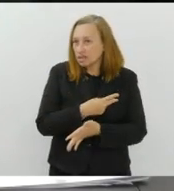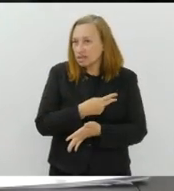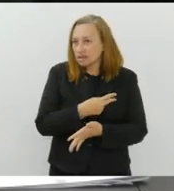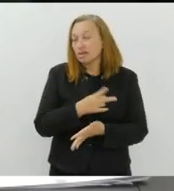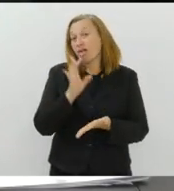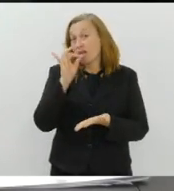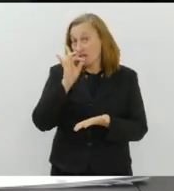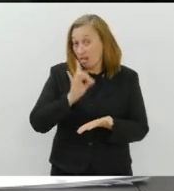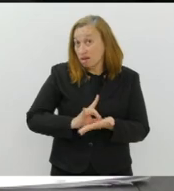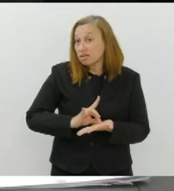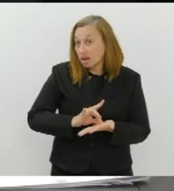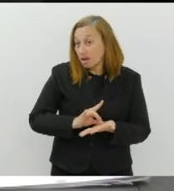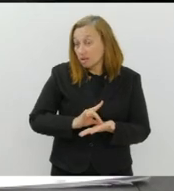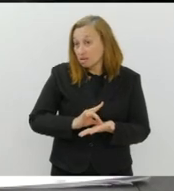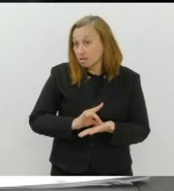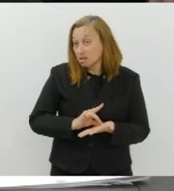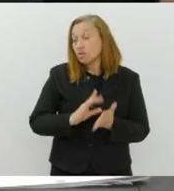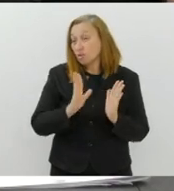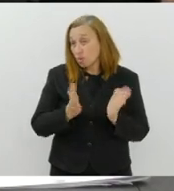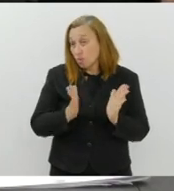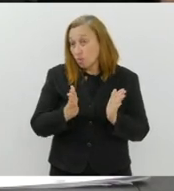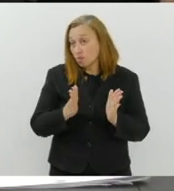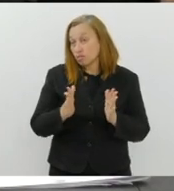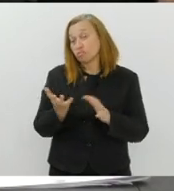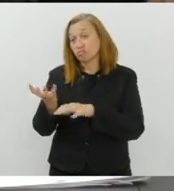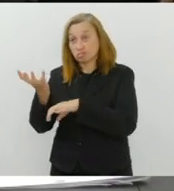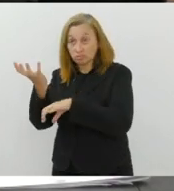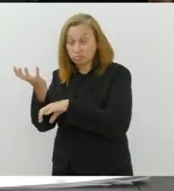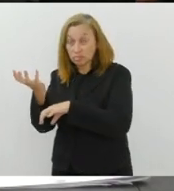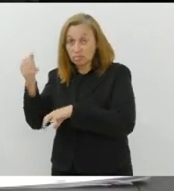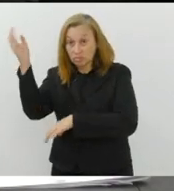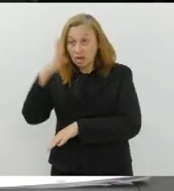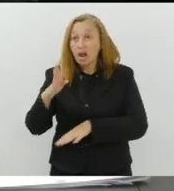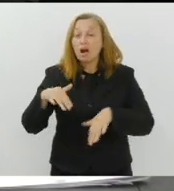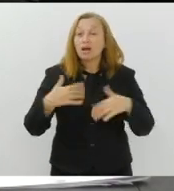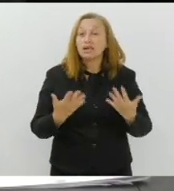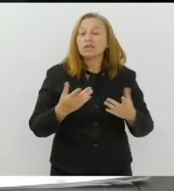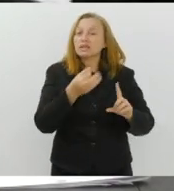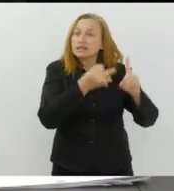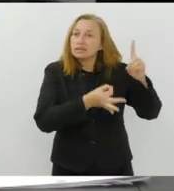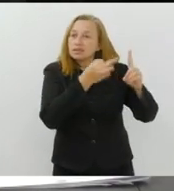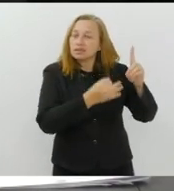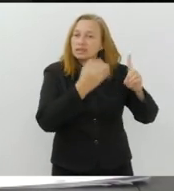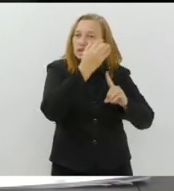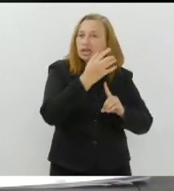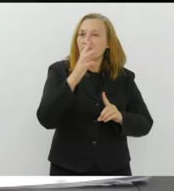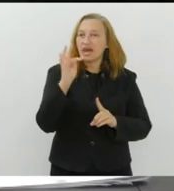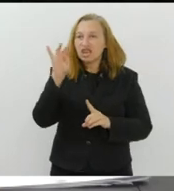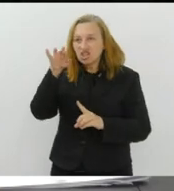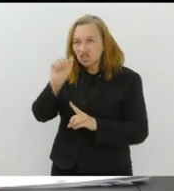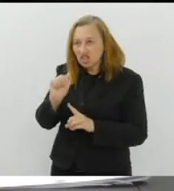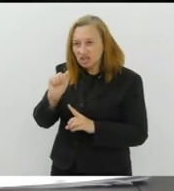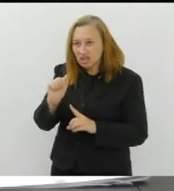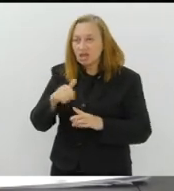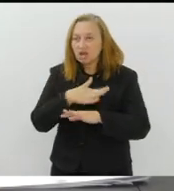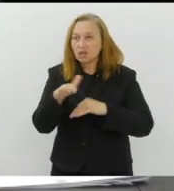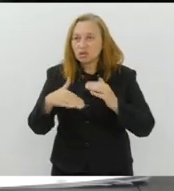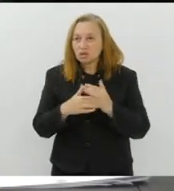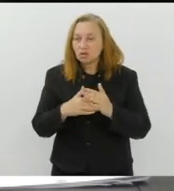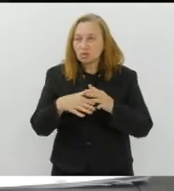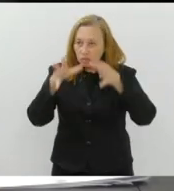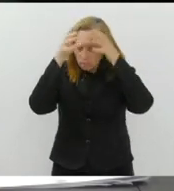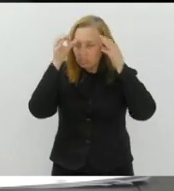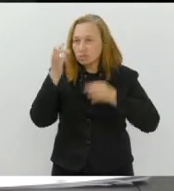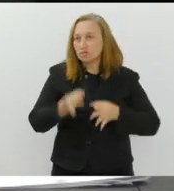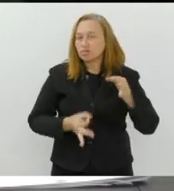realidade presente hoje no cenário brasileiro. E a desembargadora Regina e toda a equipe do Tribunal de Justiça foi muito